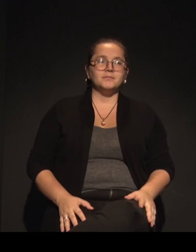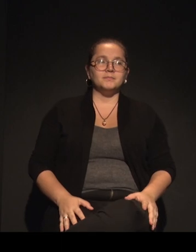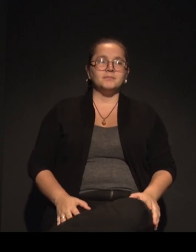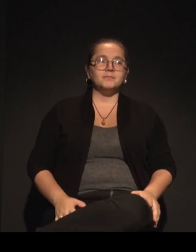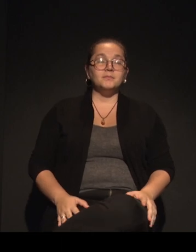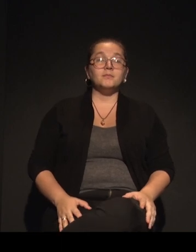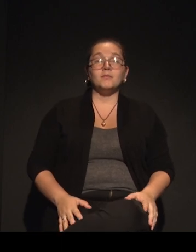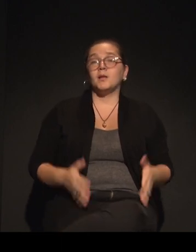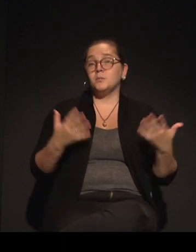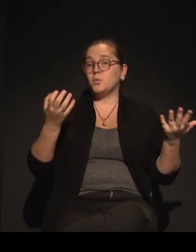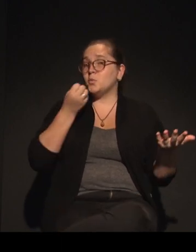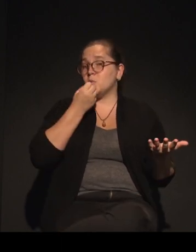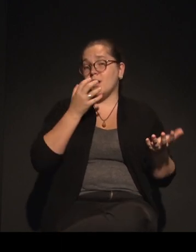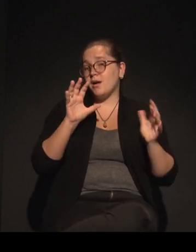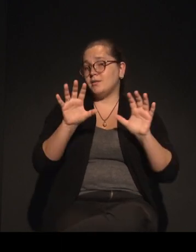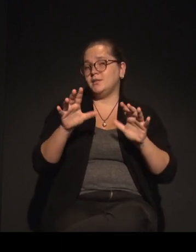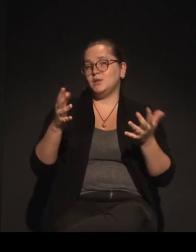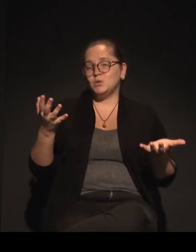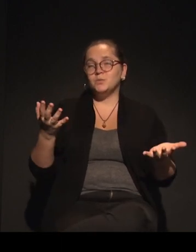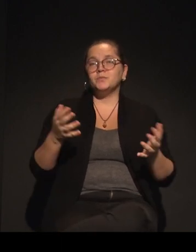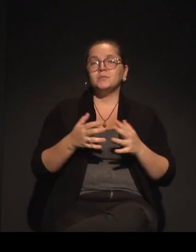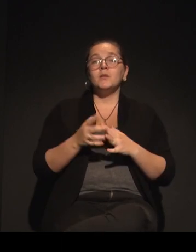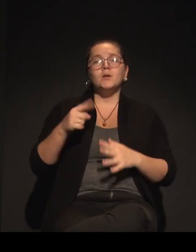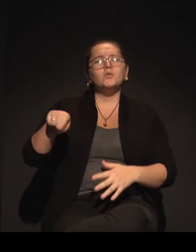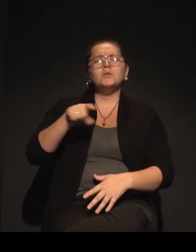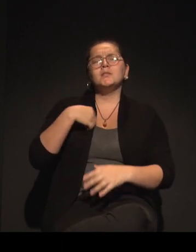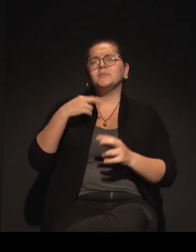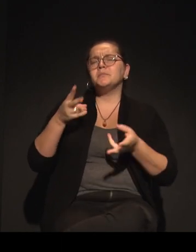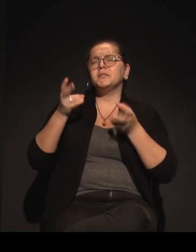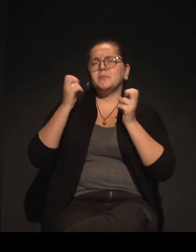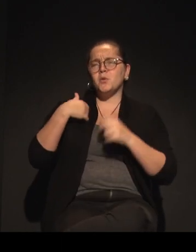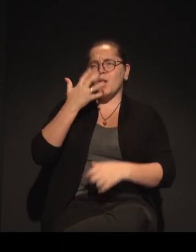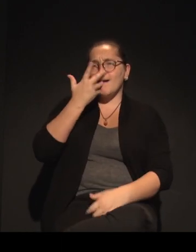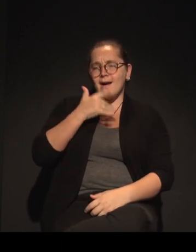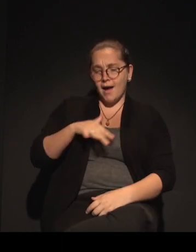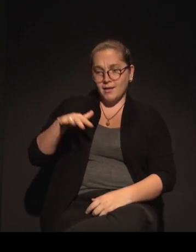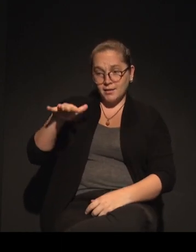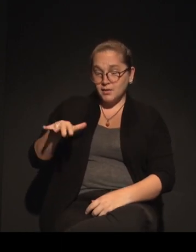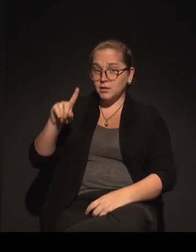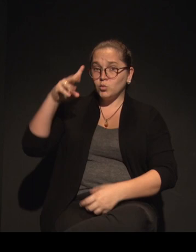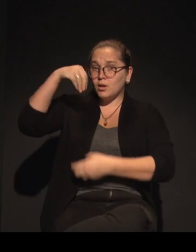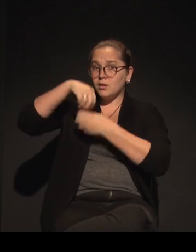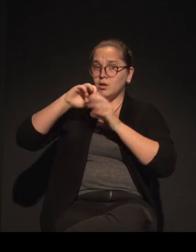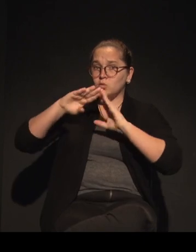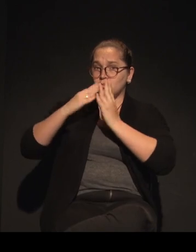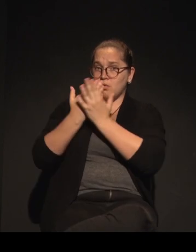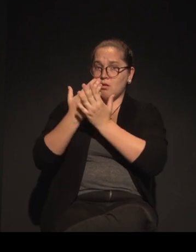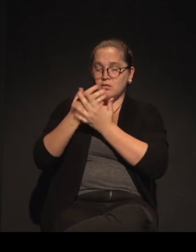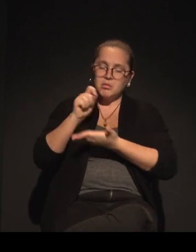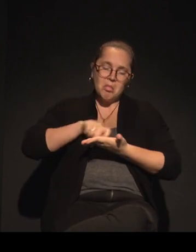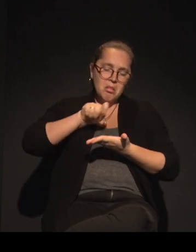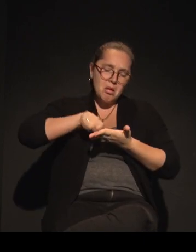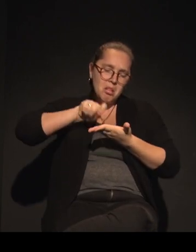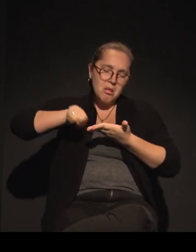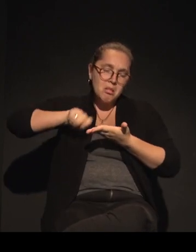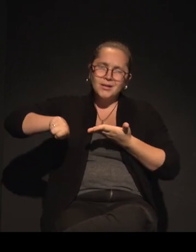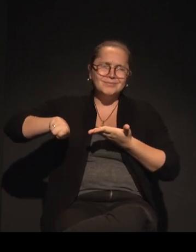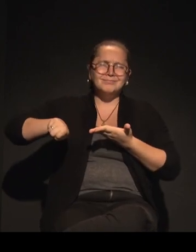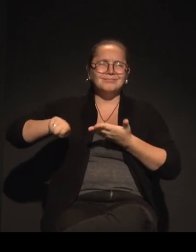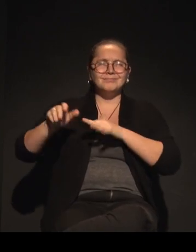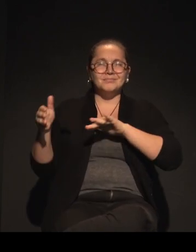bem é isso né é vocês viram que a criança não está na sala de aula né escrevendo mais